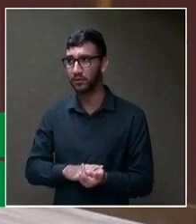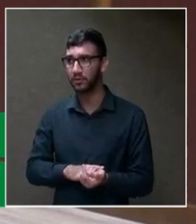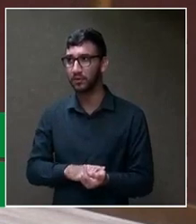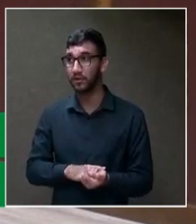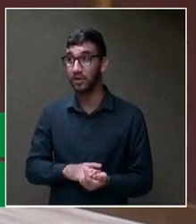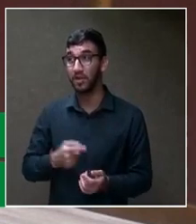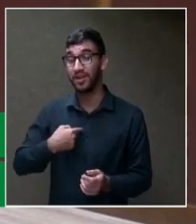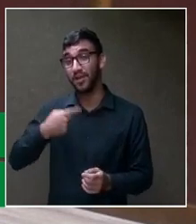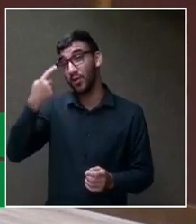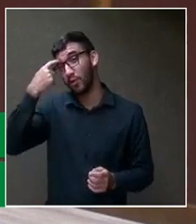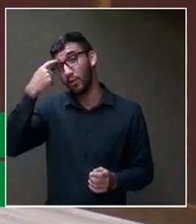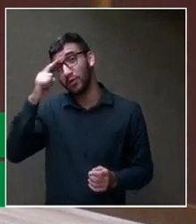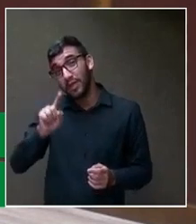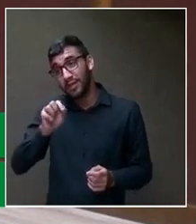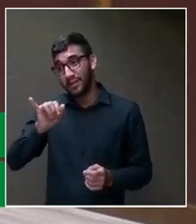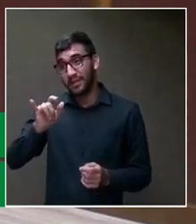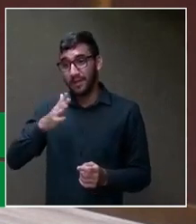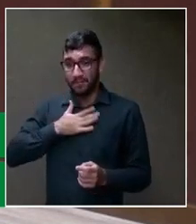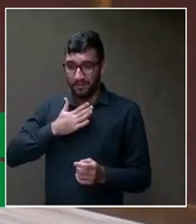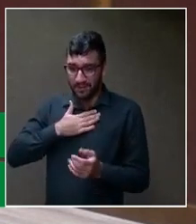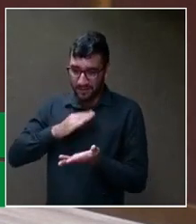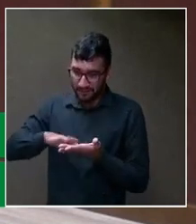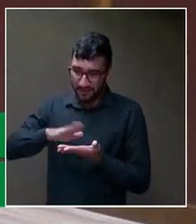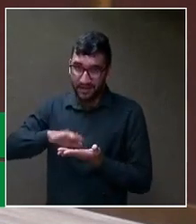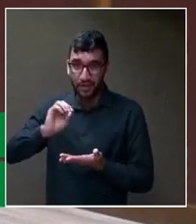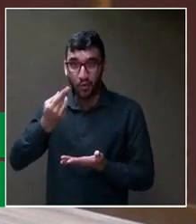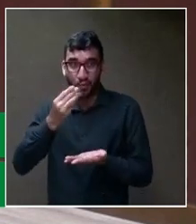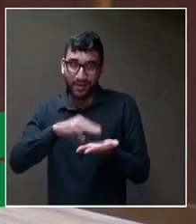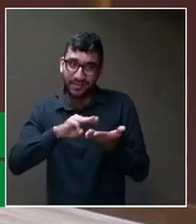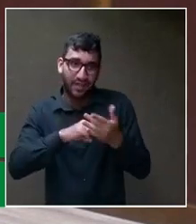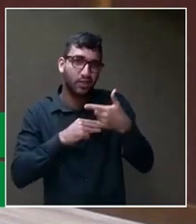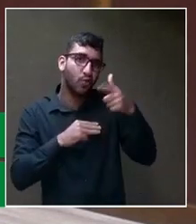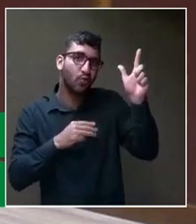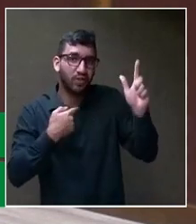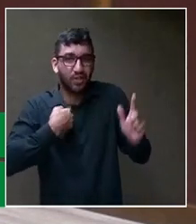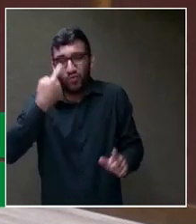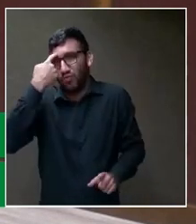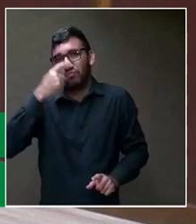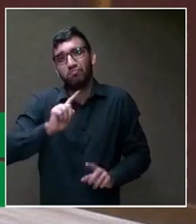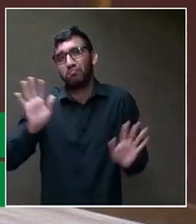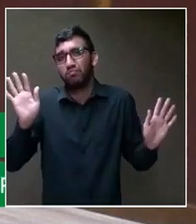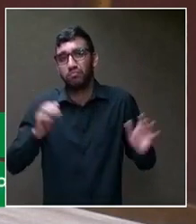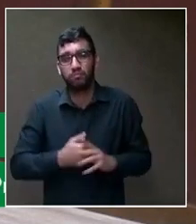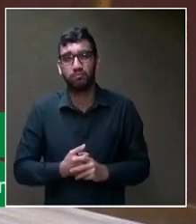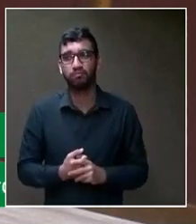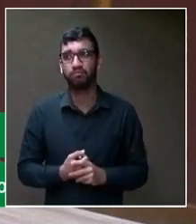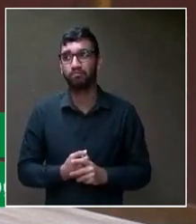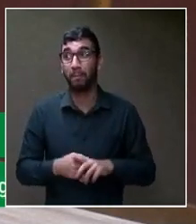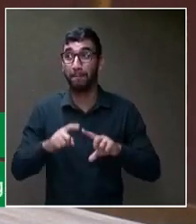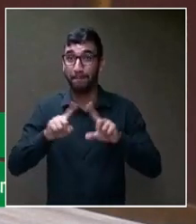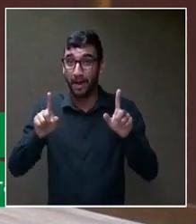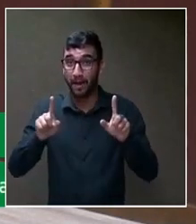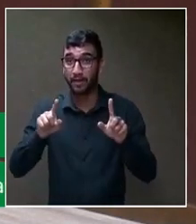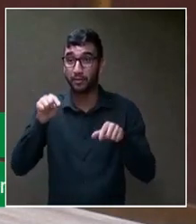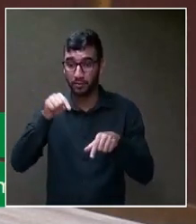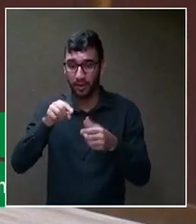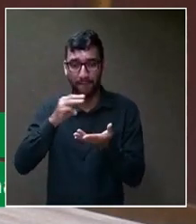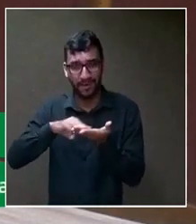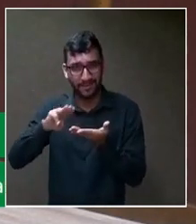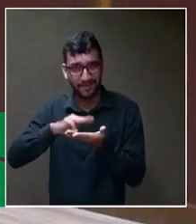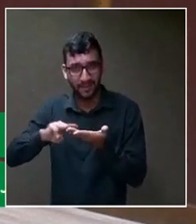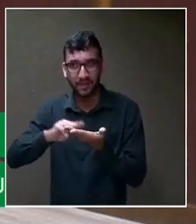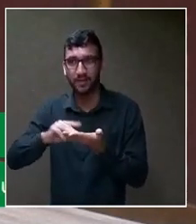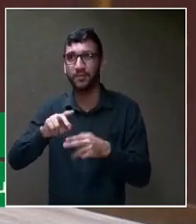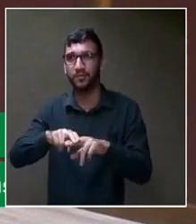era relacionado às minhas mensagens ou outra mensagem, isso eu não sei dizer. Tá, mas por conta dessas mensagens que ele viu, foi